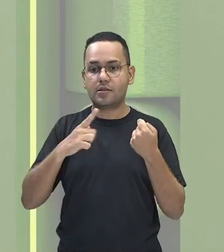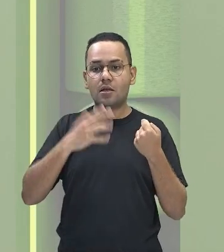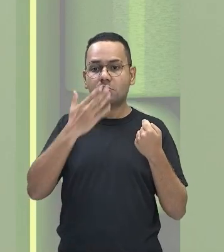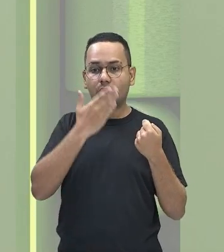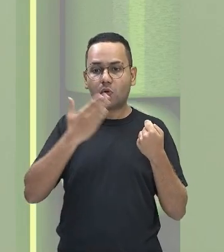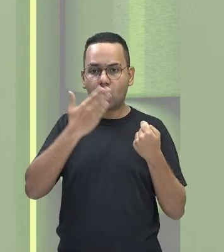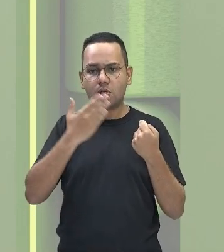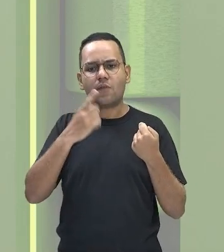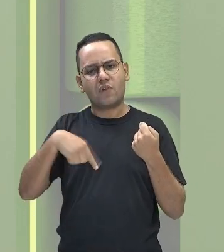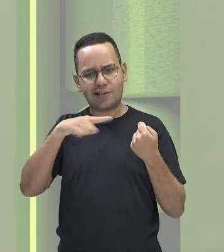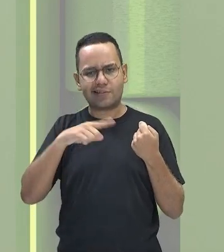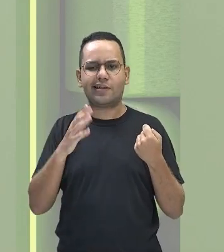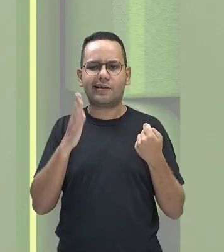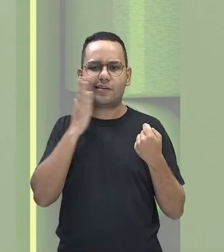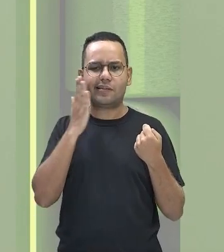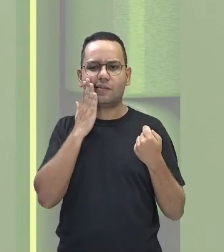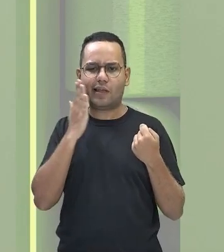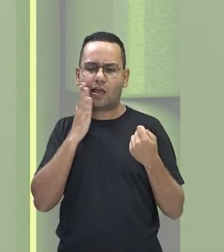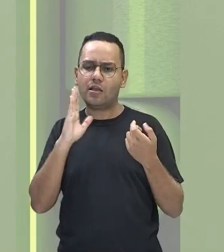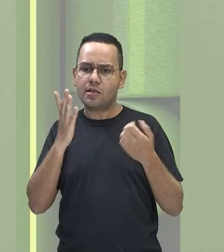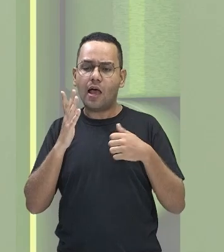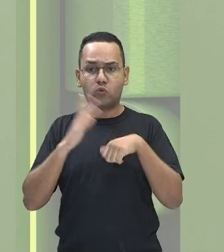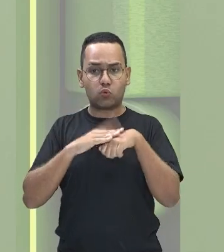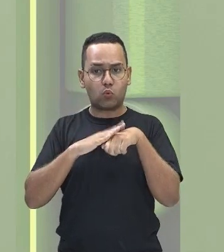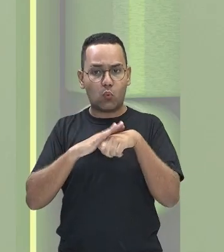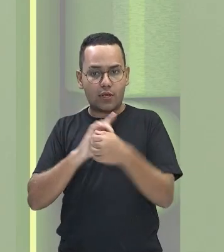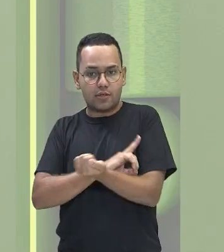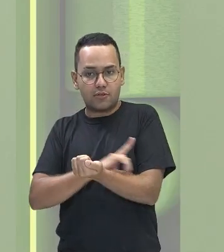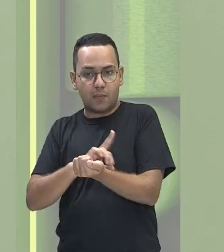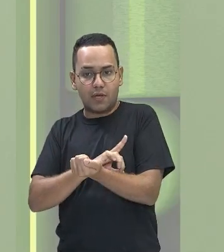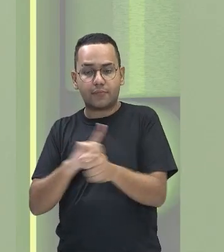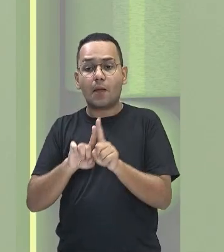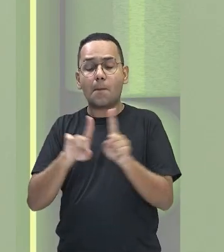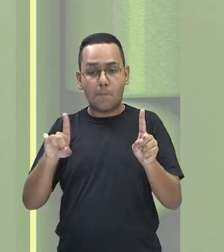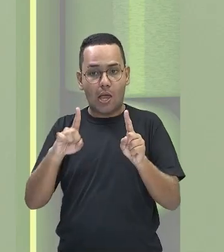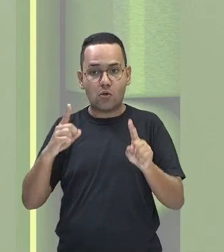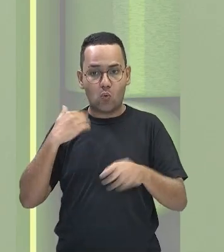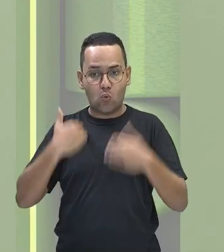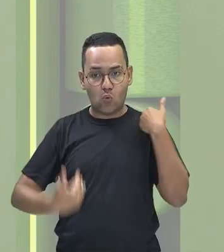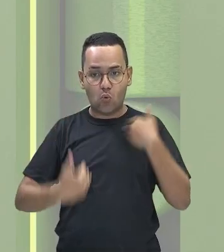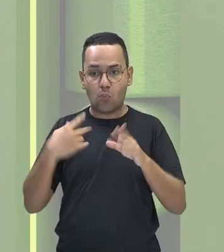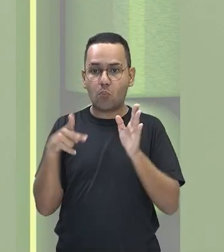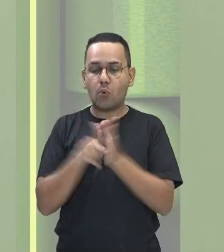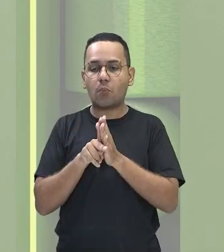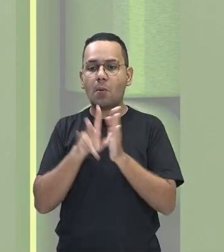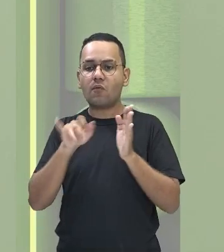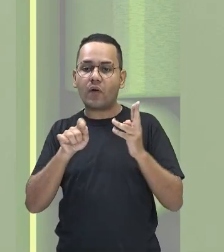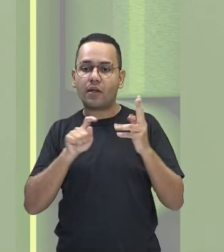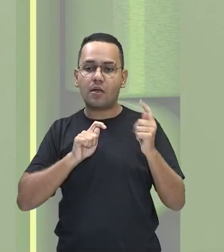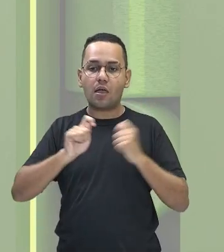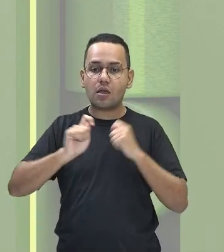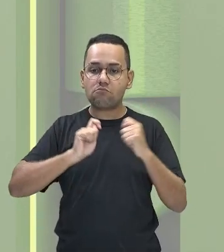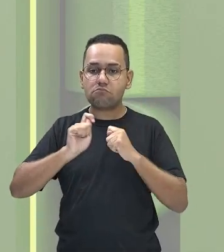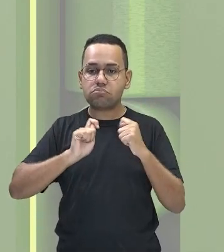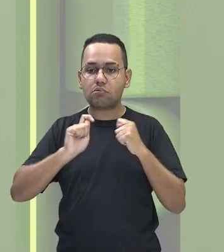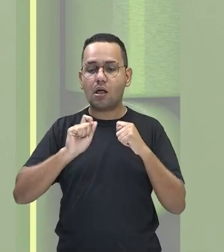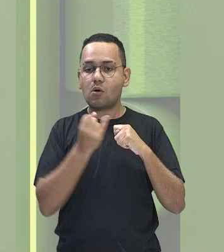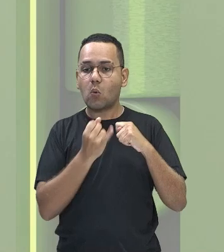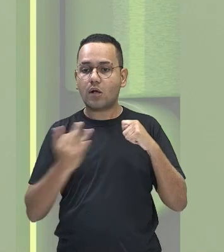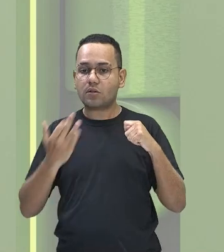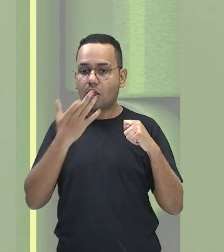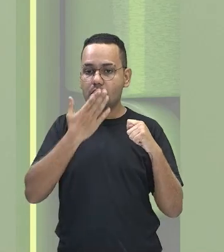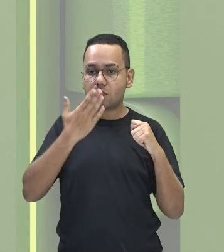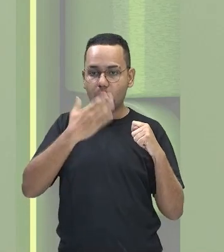da diabetes. Então, o nosso corpo ele tem um mecanismo para regular a quantidade de açúcar no nosso corpo, que